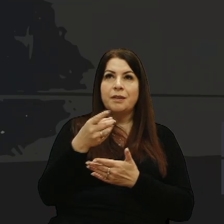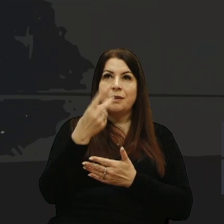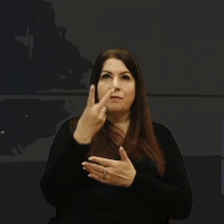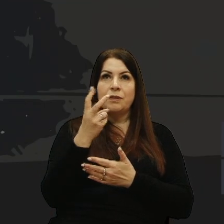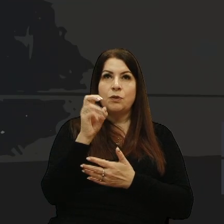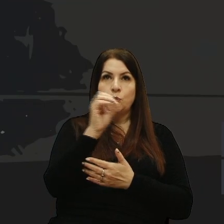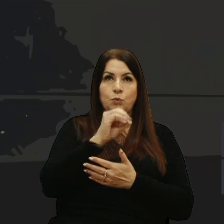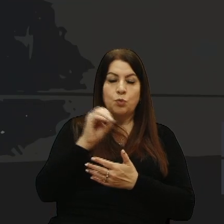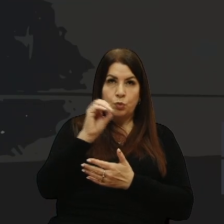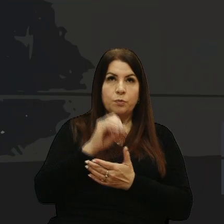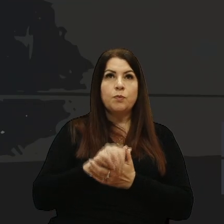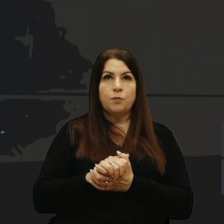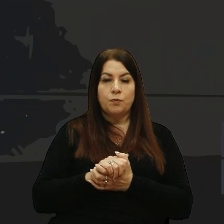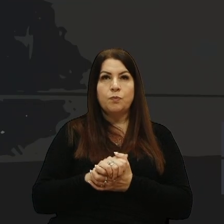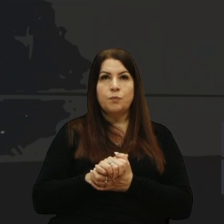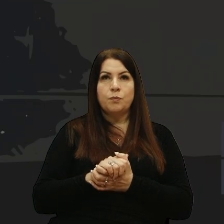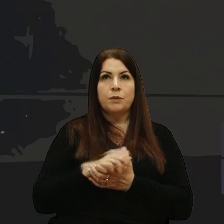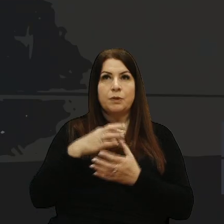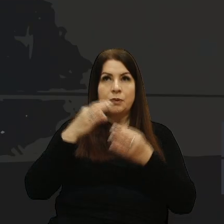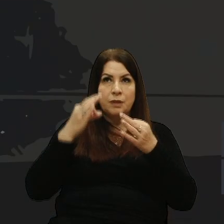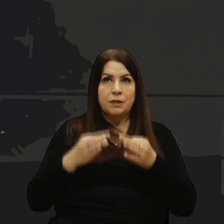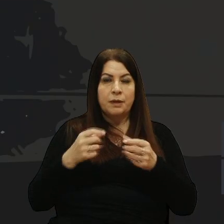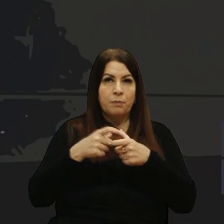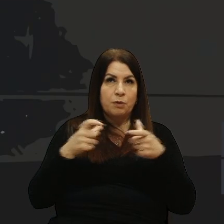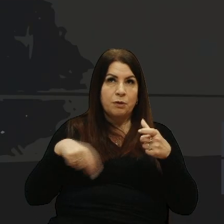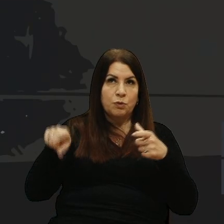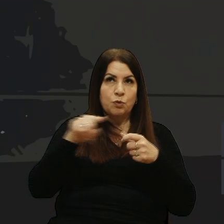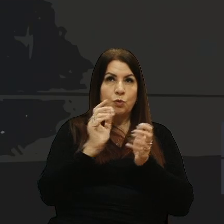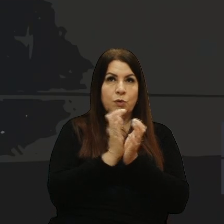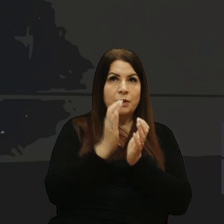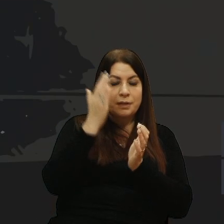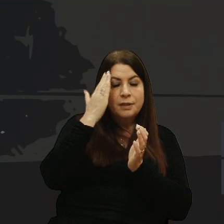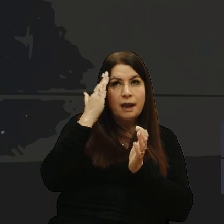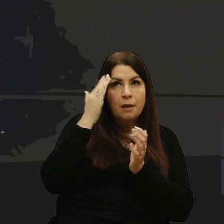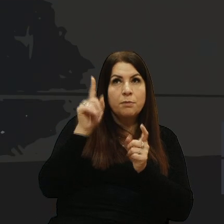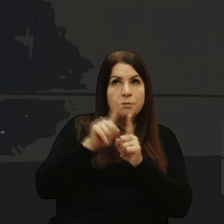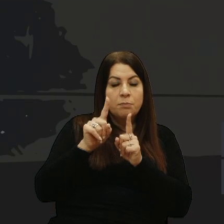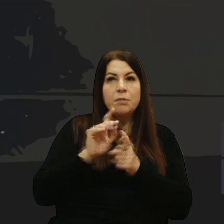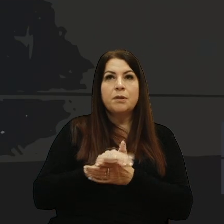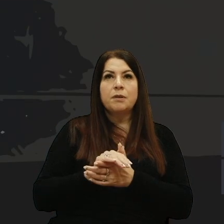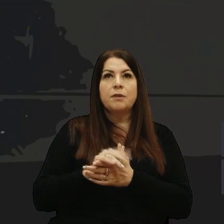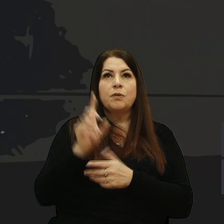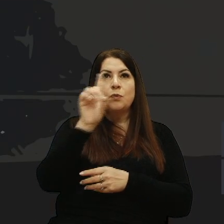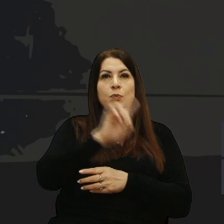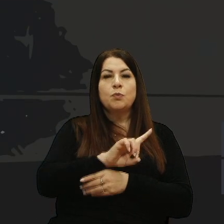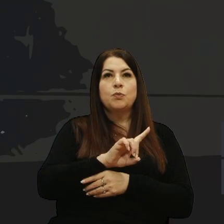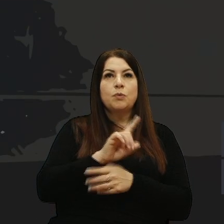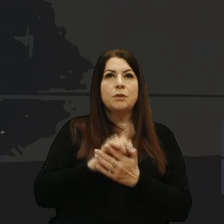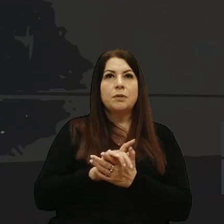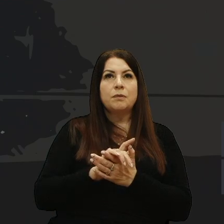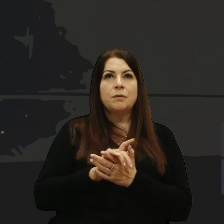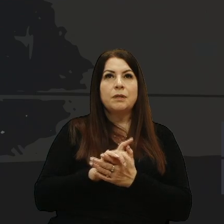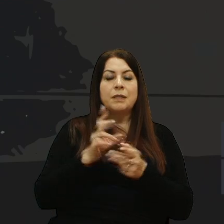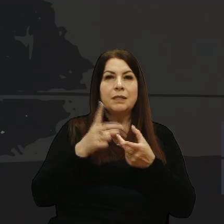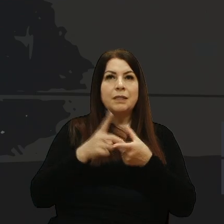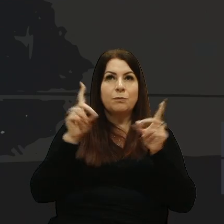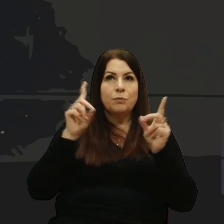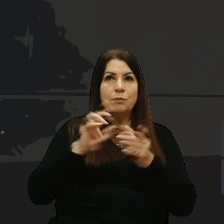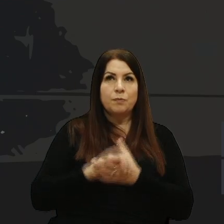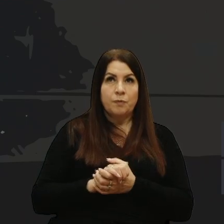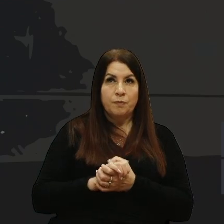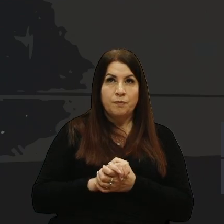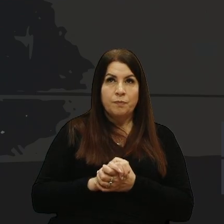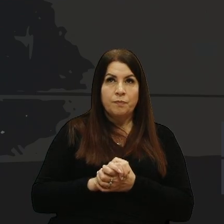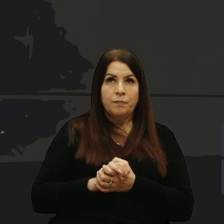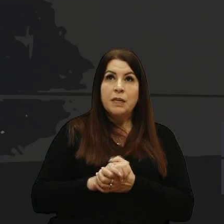de outubro, tenho certeza que a maior parte dos colegas aqui sabe, inclusive, é o dia da democracia.